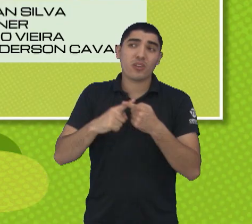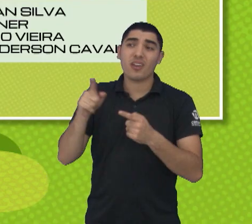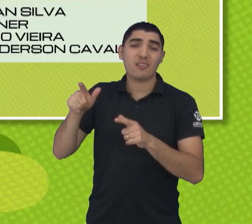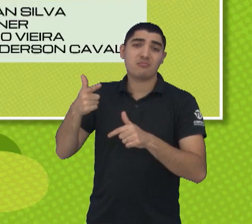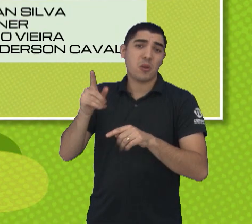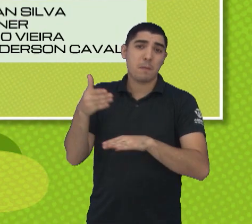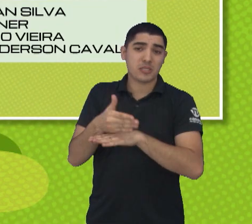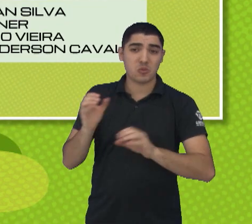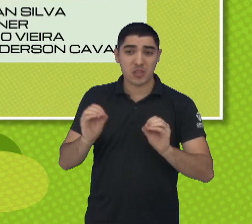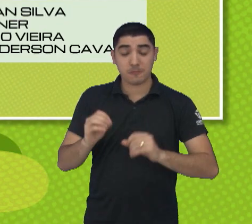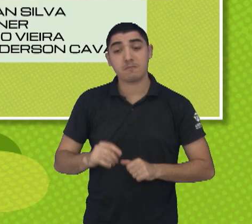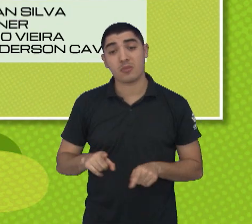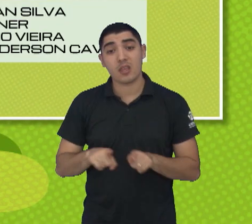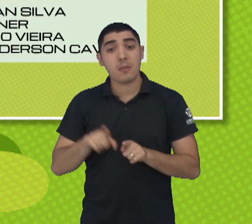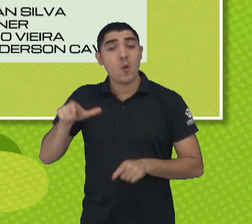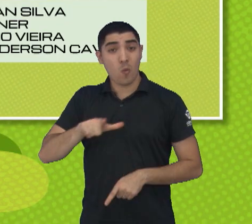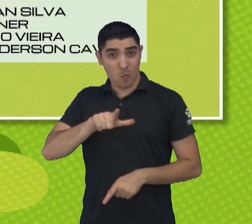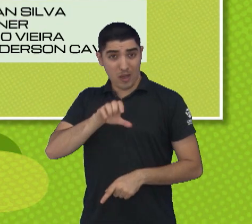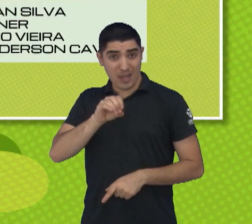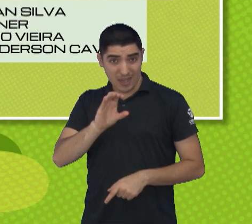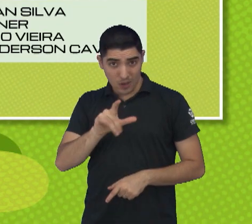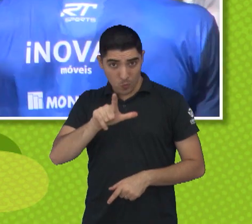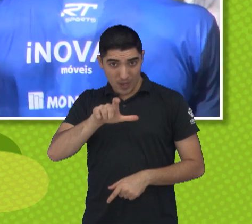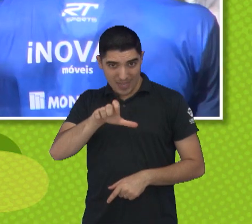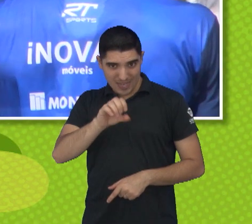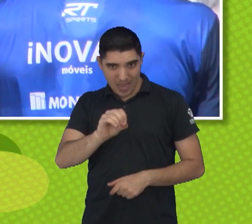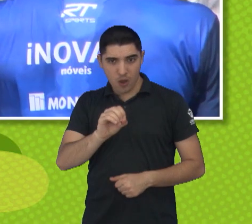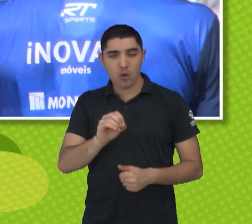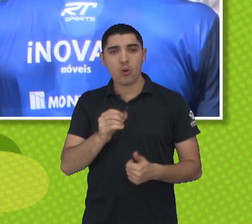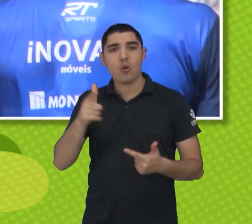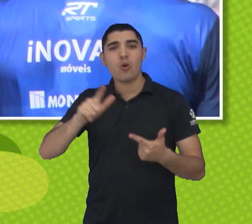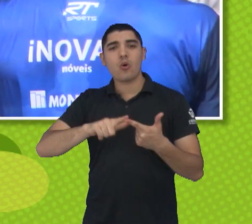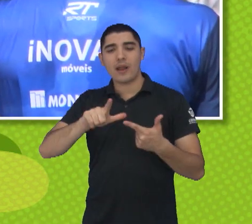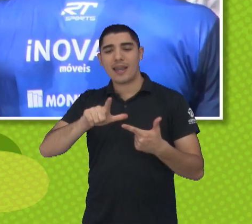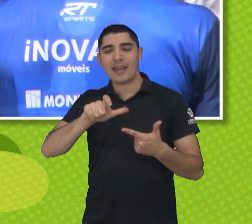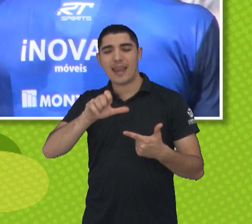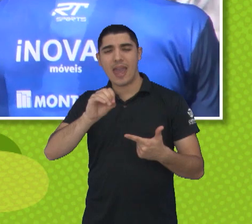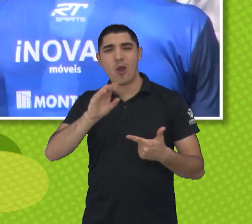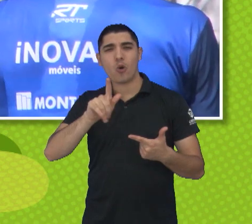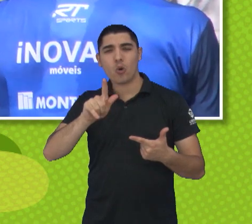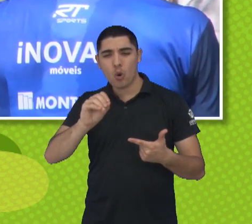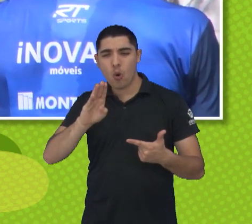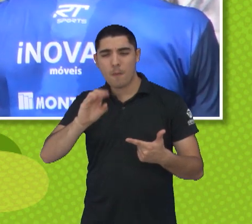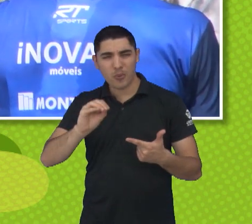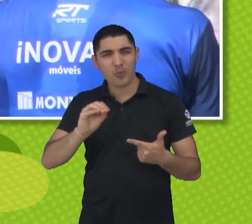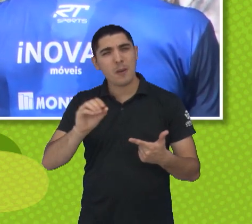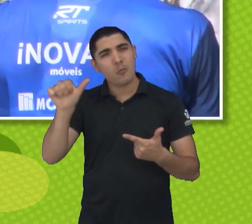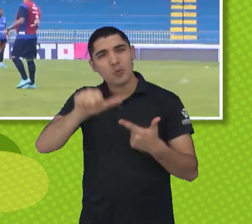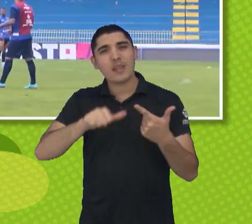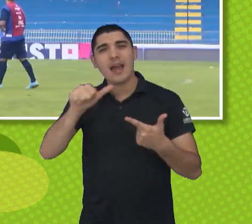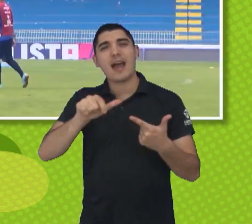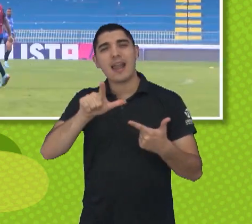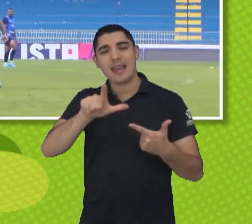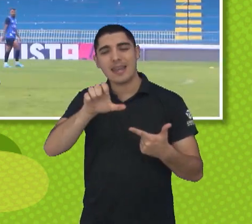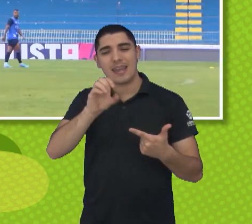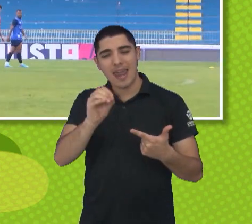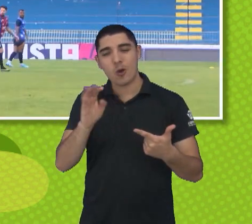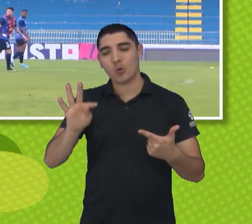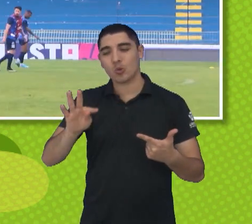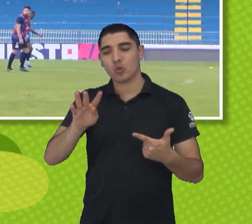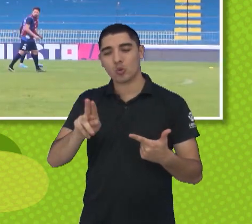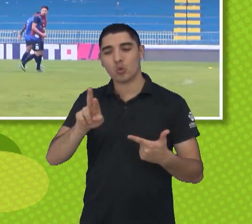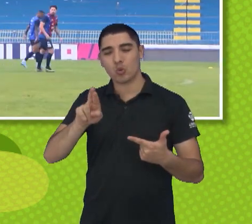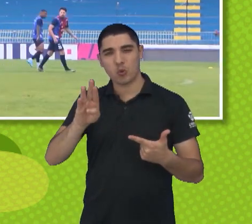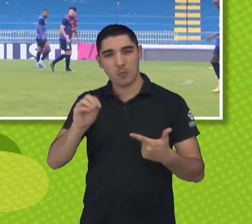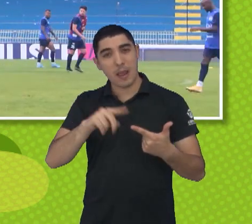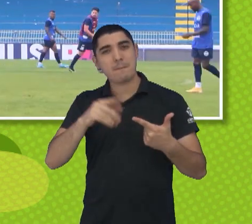Lobo, por exemplo, foi o terceiro goleiro. Inclusive o Léo Gobo, volte a ser Léo Turbo, é muito mais legal o nome, Léo Turbo. Mas enfim, o Léo Lobo